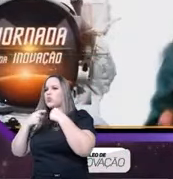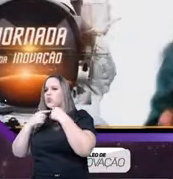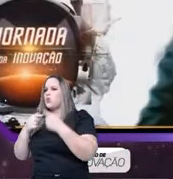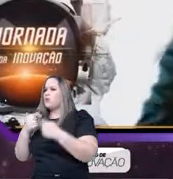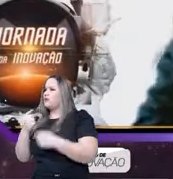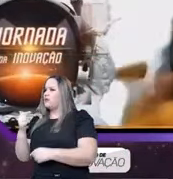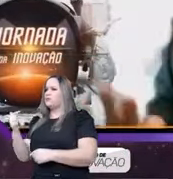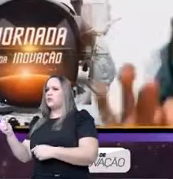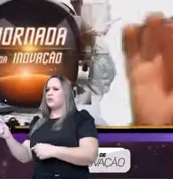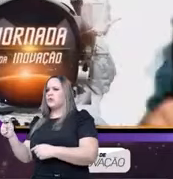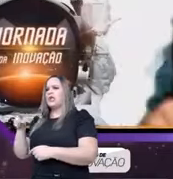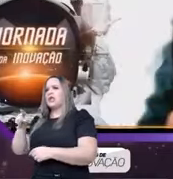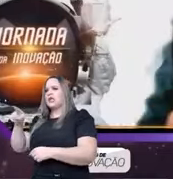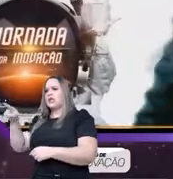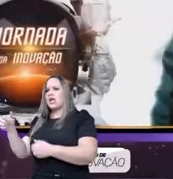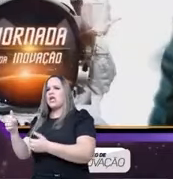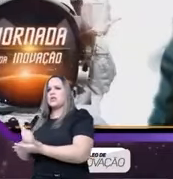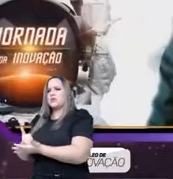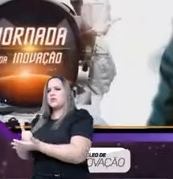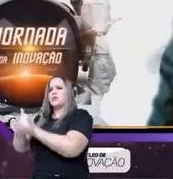e sustentam plenamente